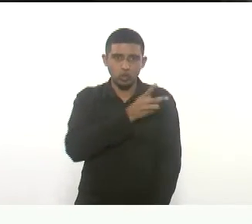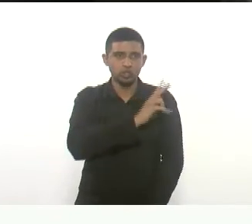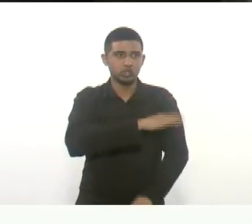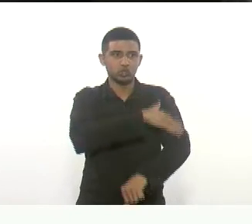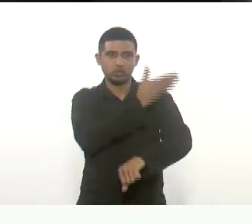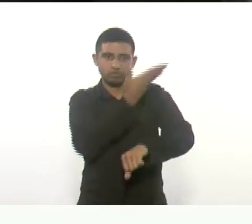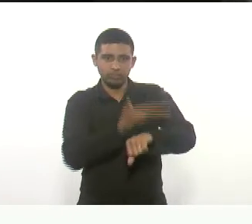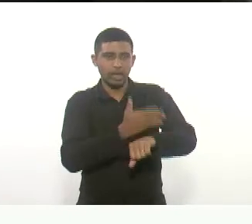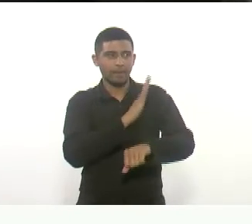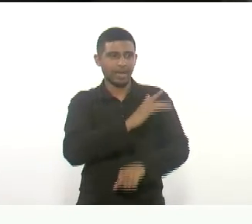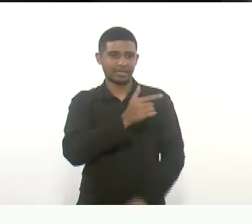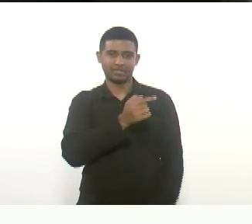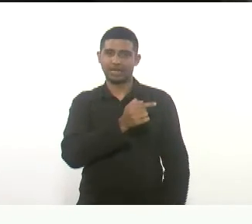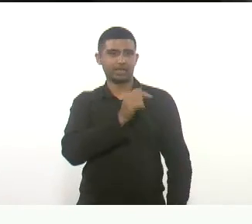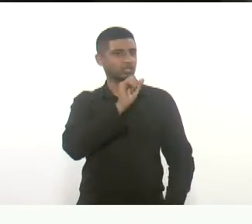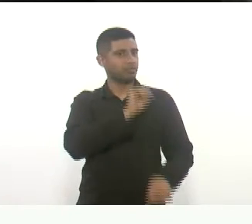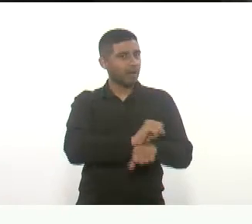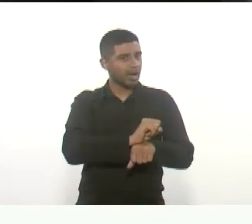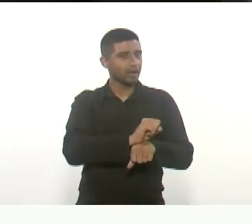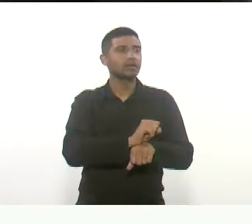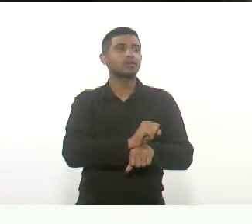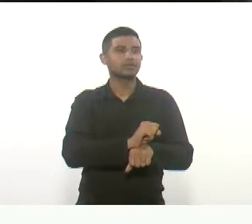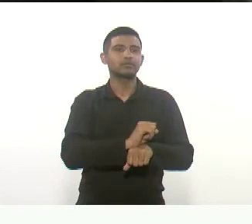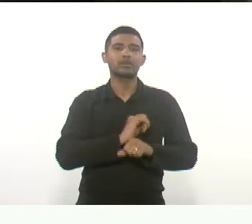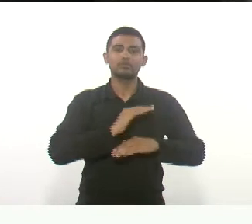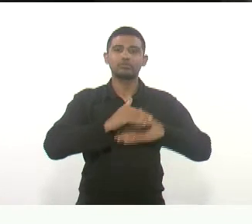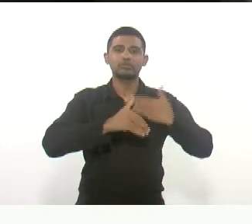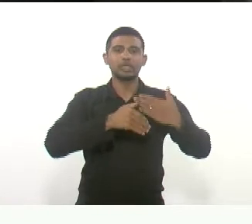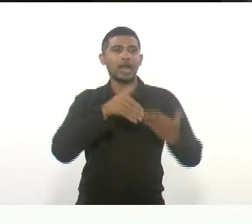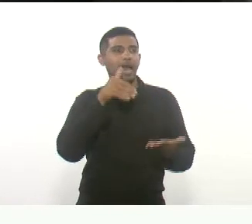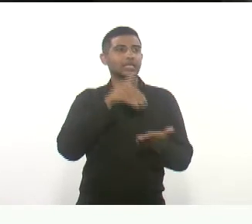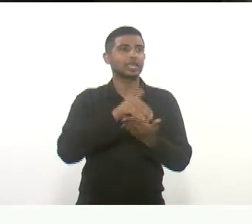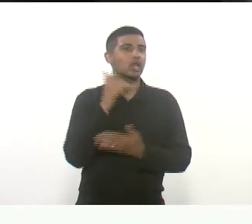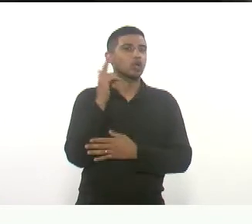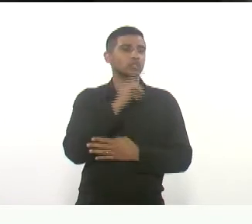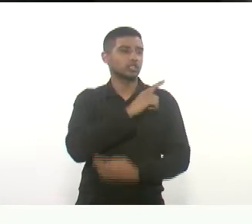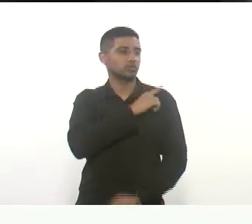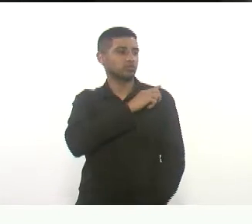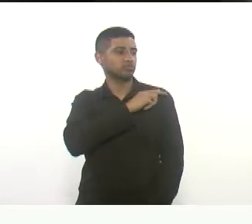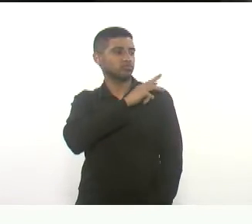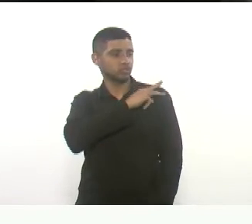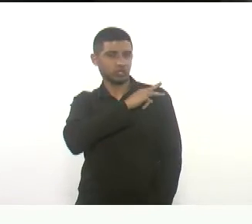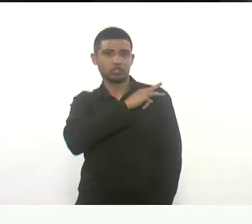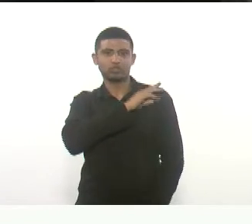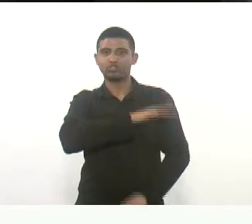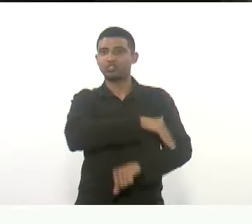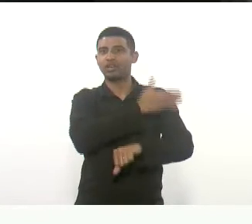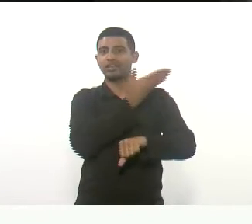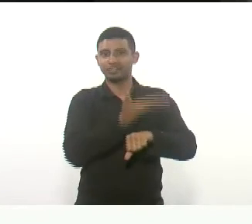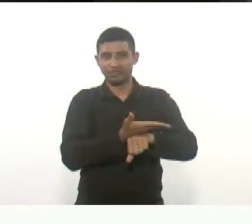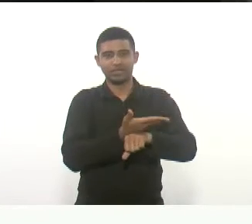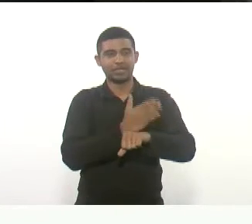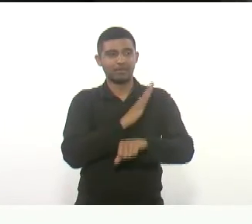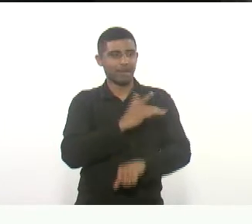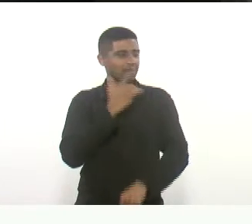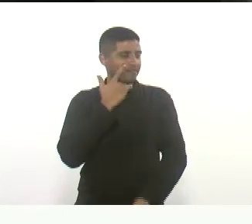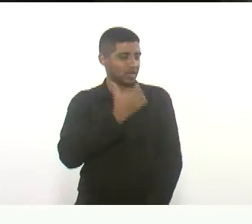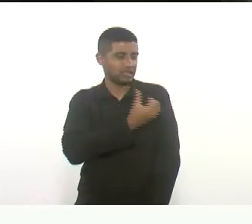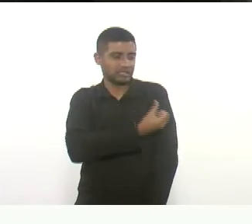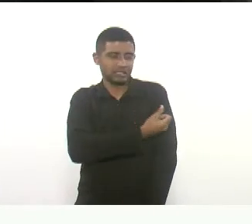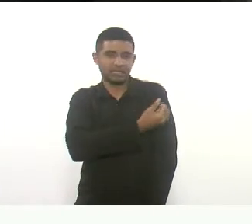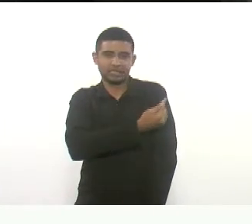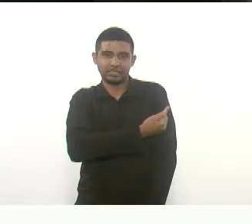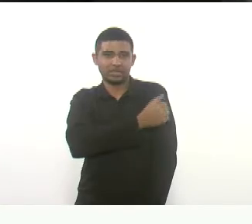sétimo. E assim vai até conseguir oferecer os 3 anos do ensino médio em tempo integral e deixar de oferecer o